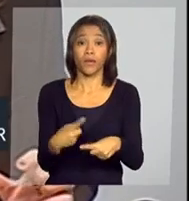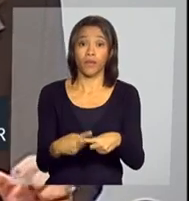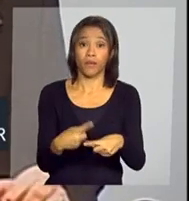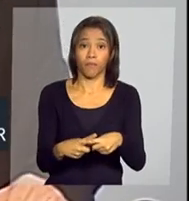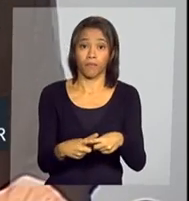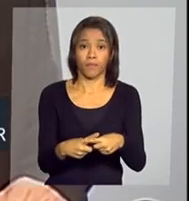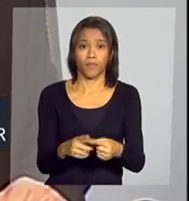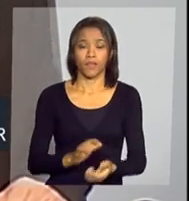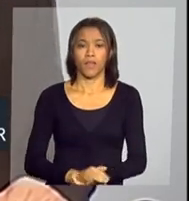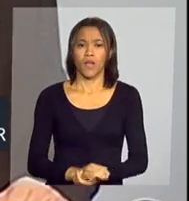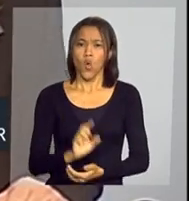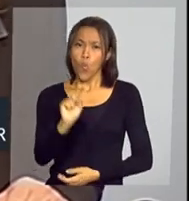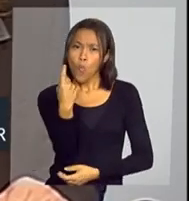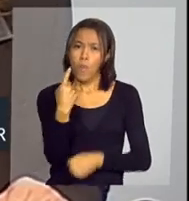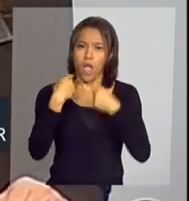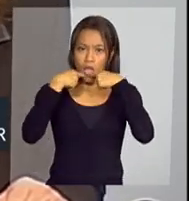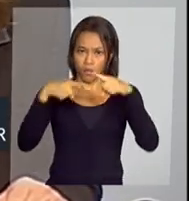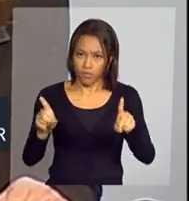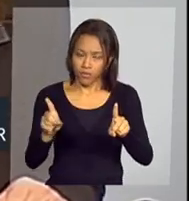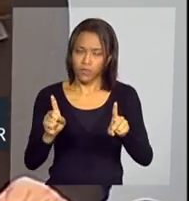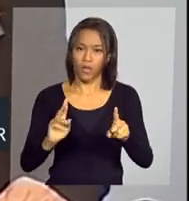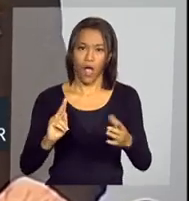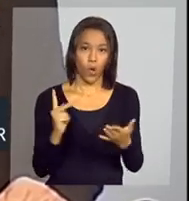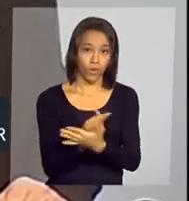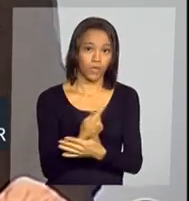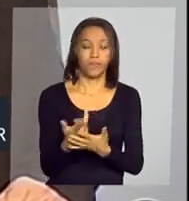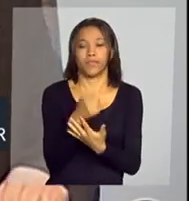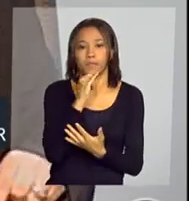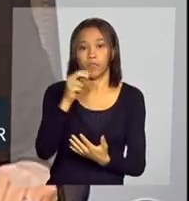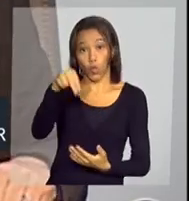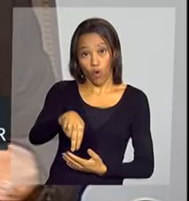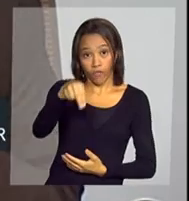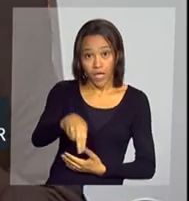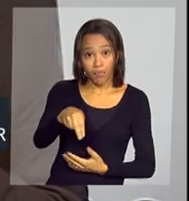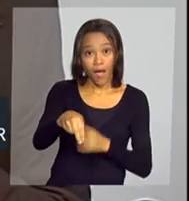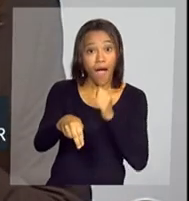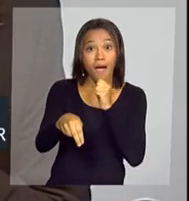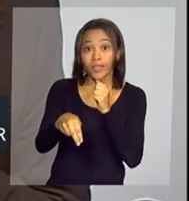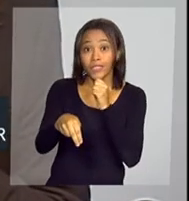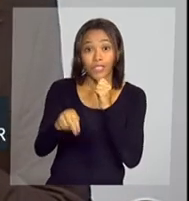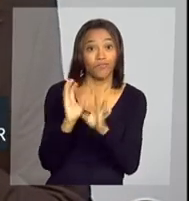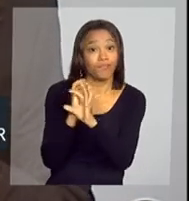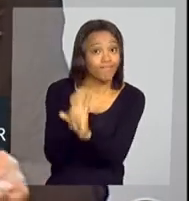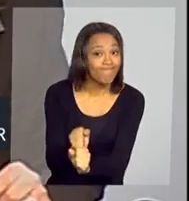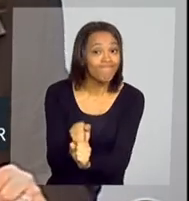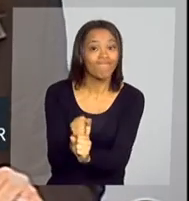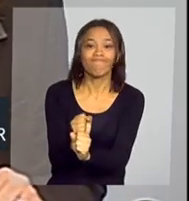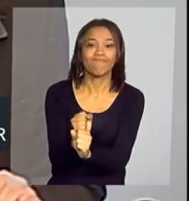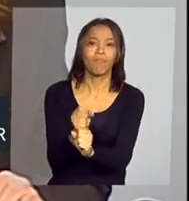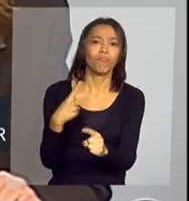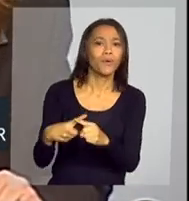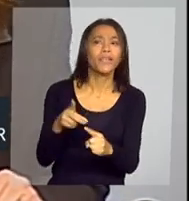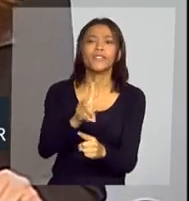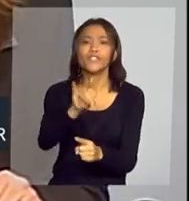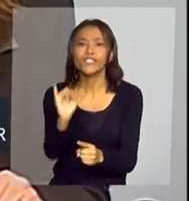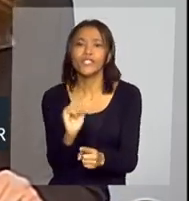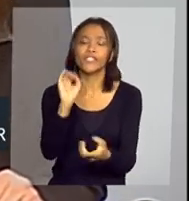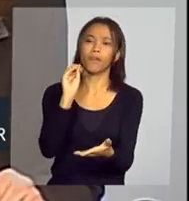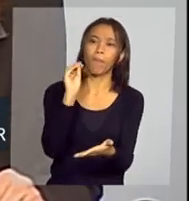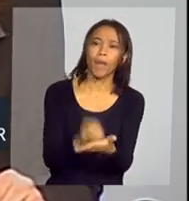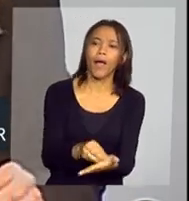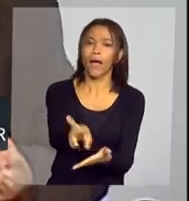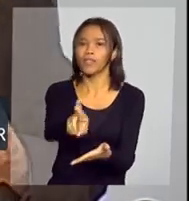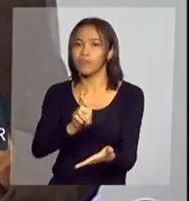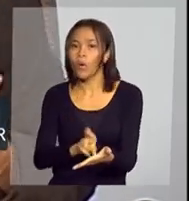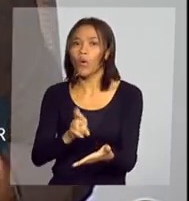eventualmente uma reclamação aberta em Novembro não foi fechado ainda às vezes né porque você tem que marcar audiência